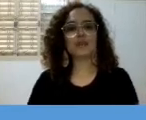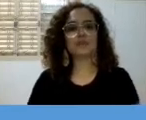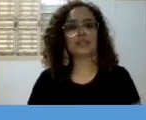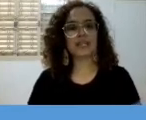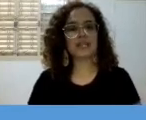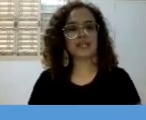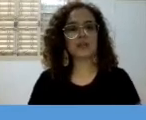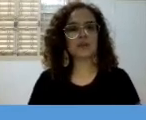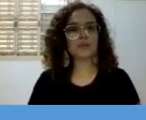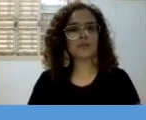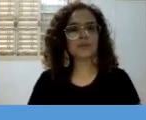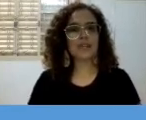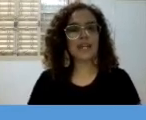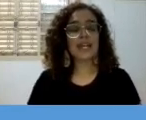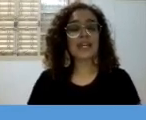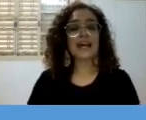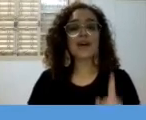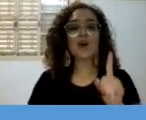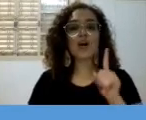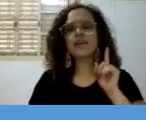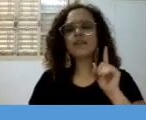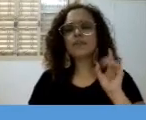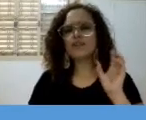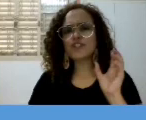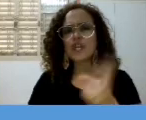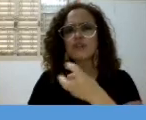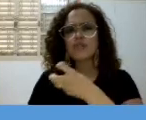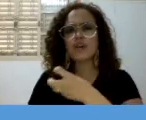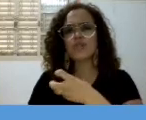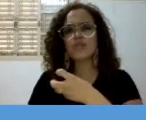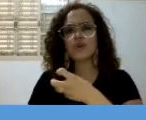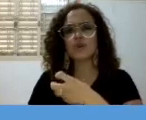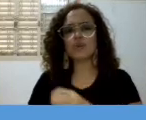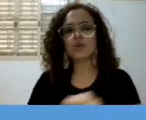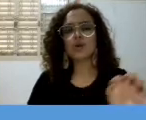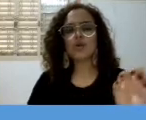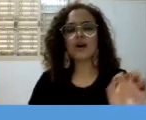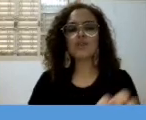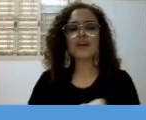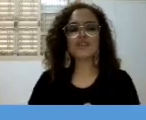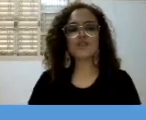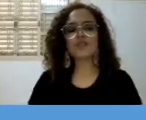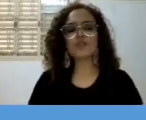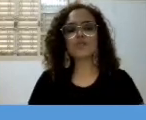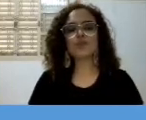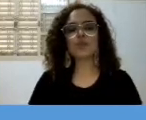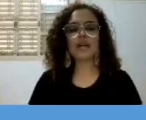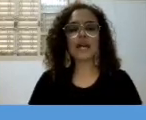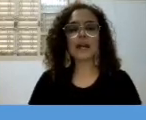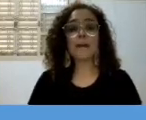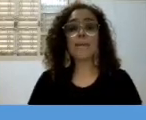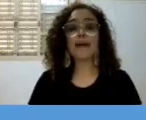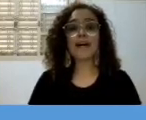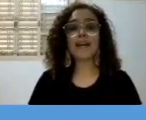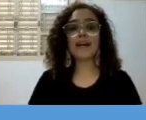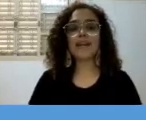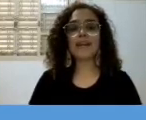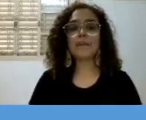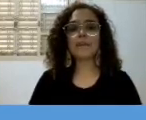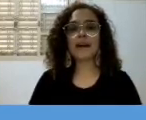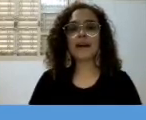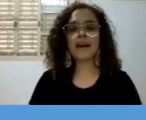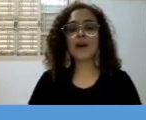versos em um texto. E agora, para fechar com chave de ouro, qual verso que nós vamos colocar